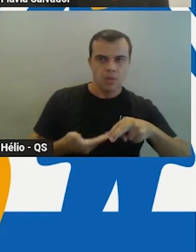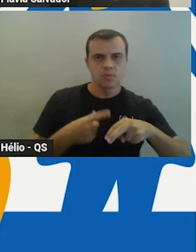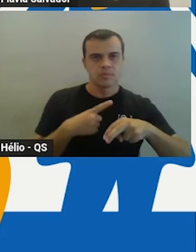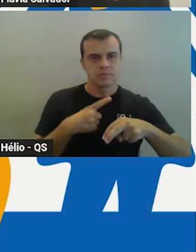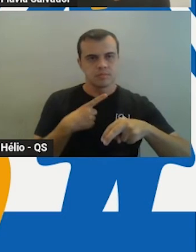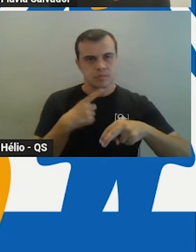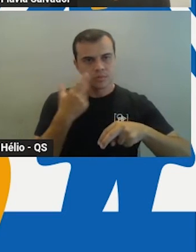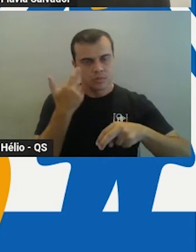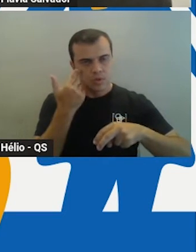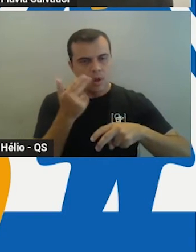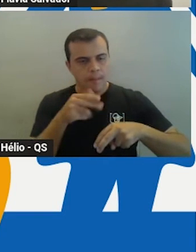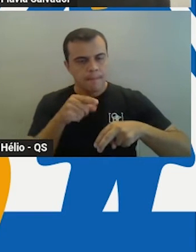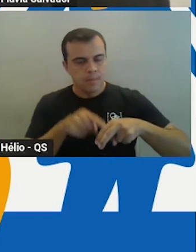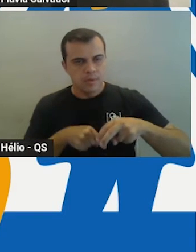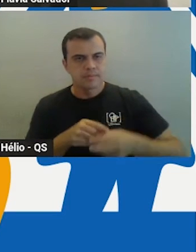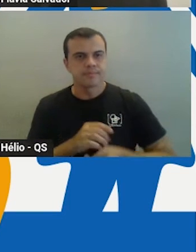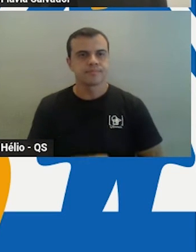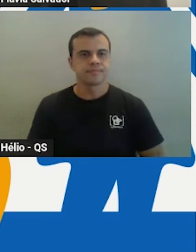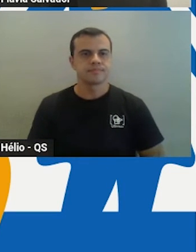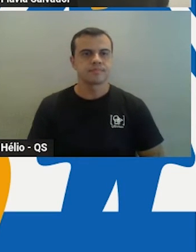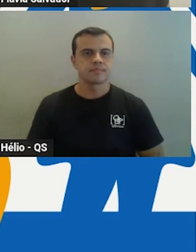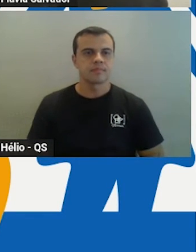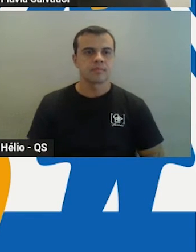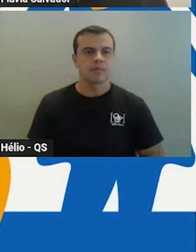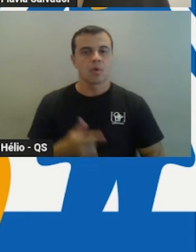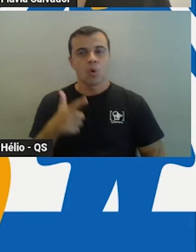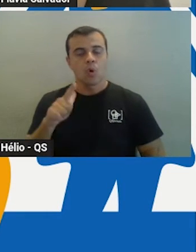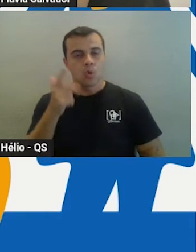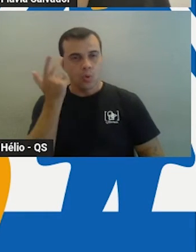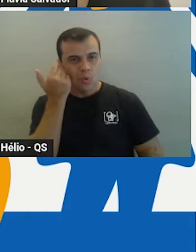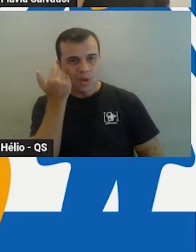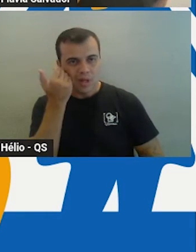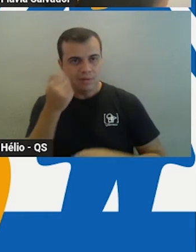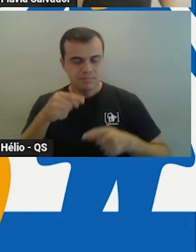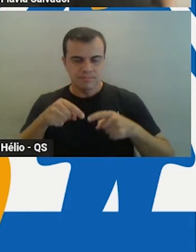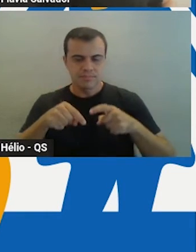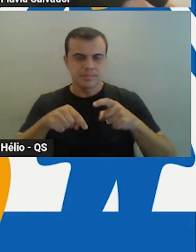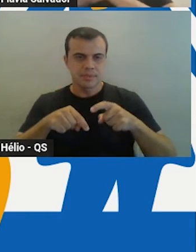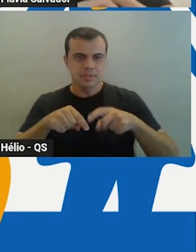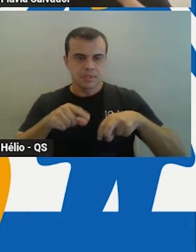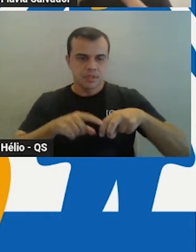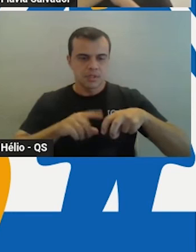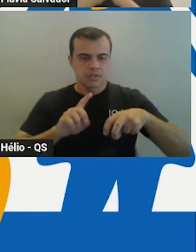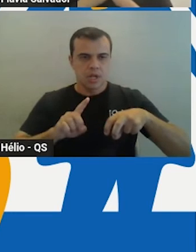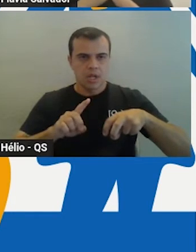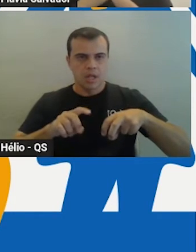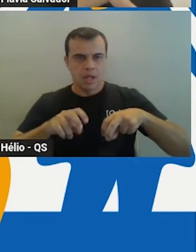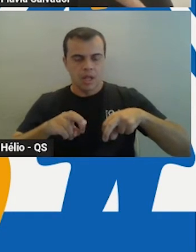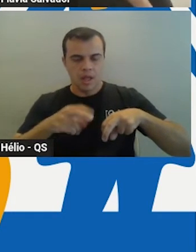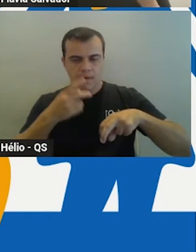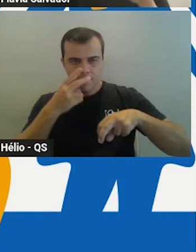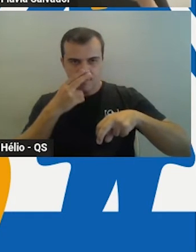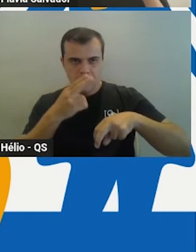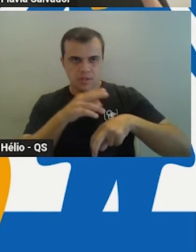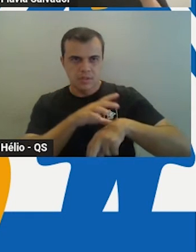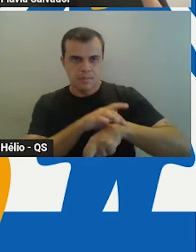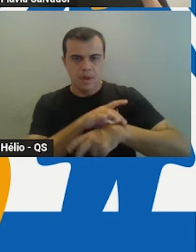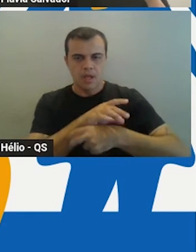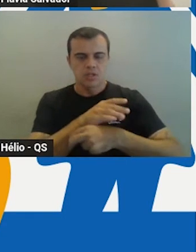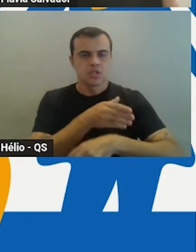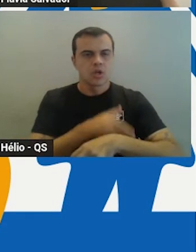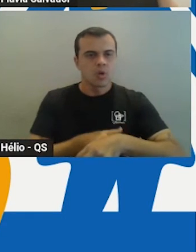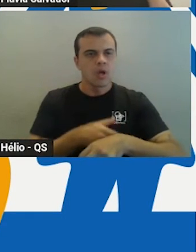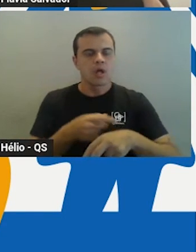coelhinho amputado. E ele vai estar com um coelhinho que não tem a patinha dianteira, que não tem o bracinho. E esses